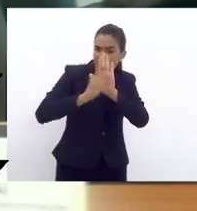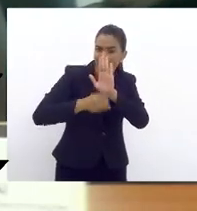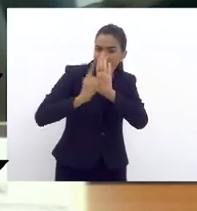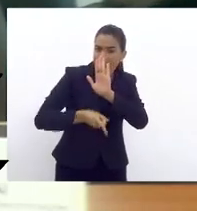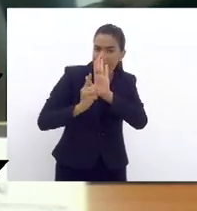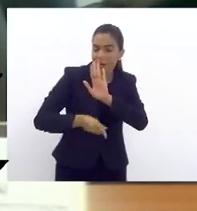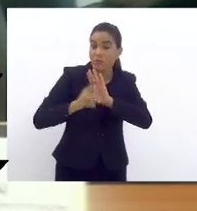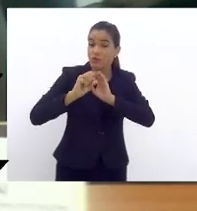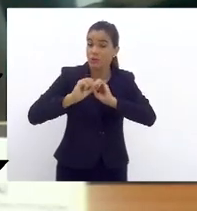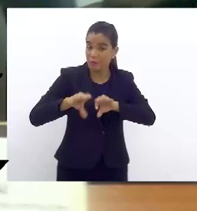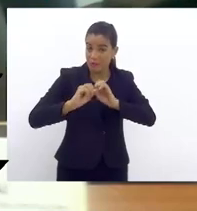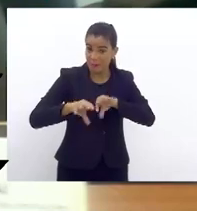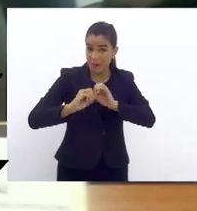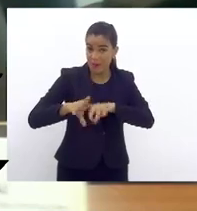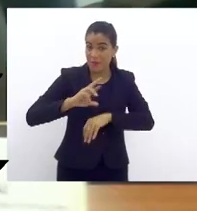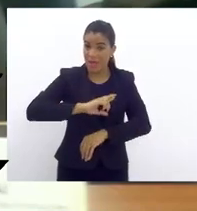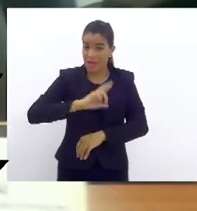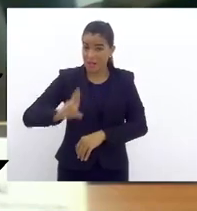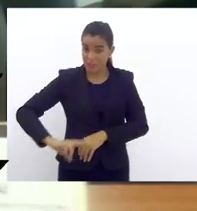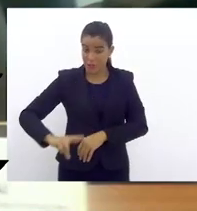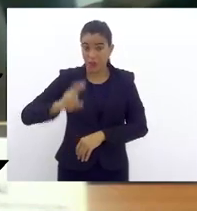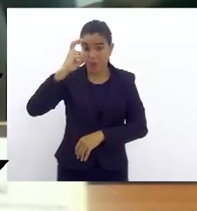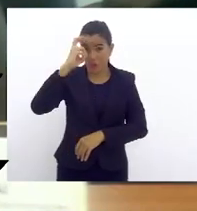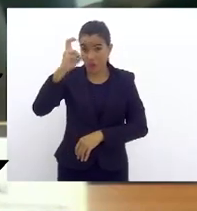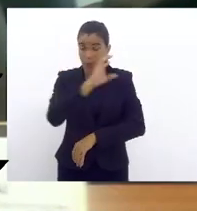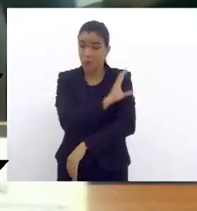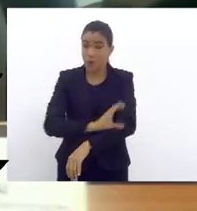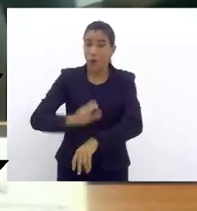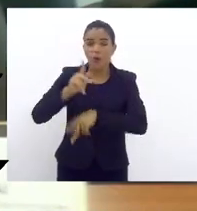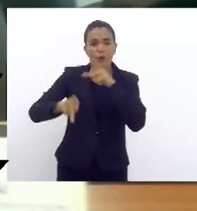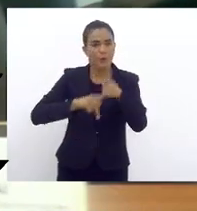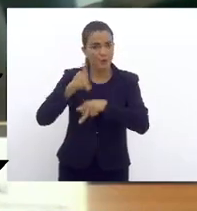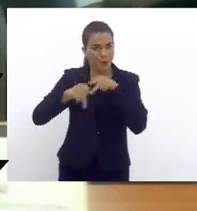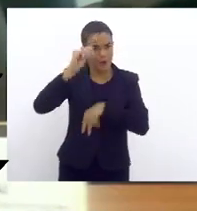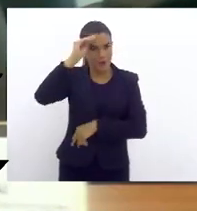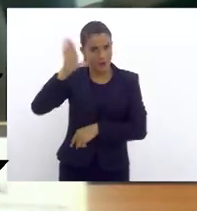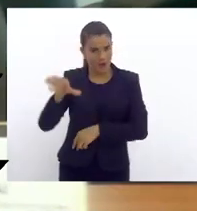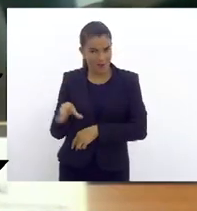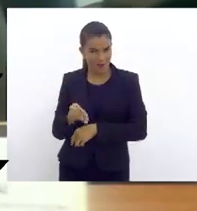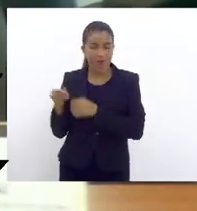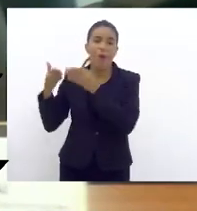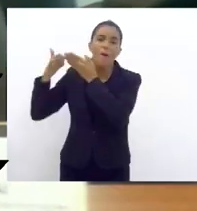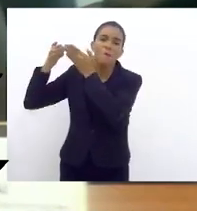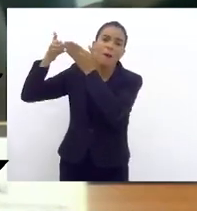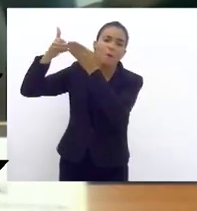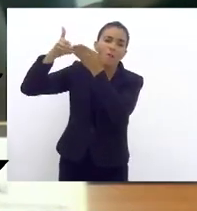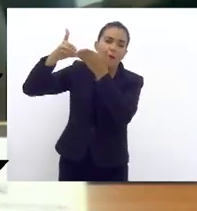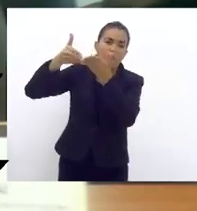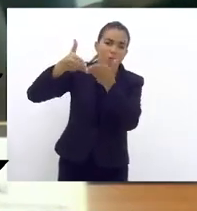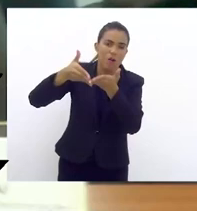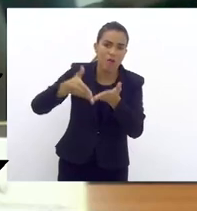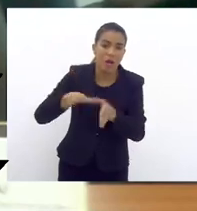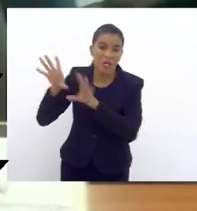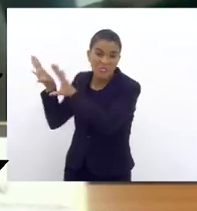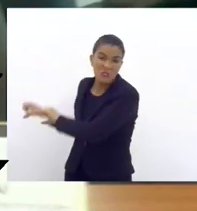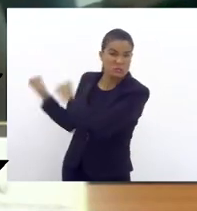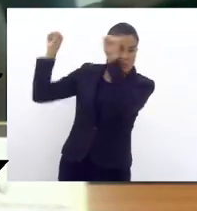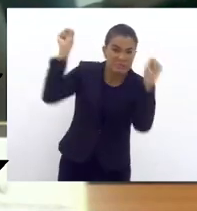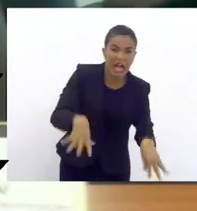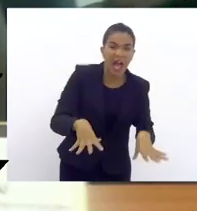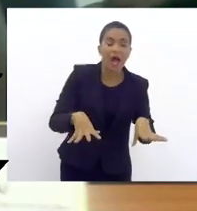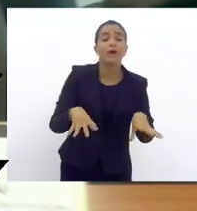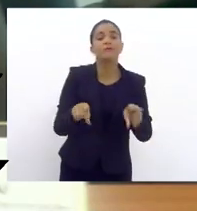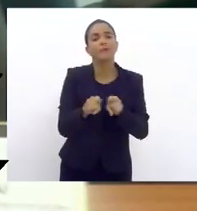das religiosidades da cultura e da história dos povos africanos que vieram para o Brasil através de maquiagem para forçada